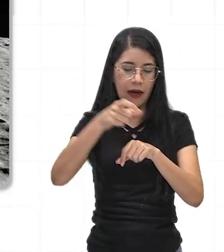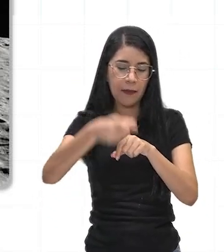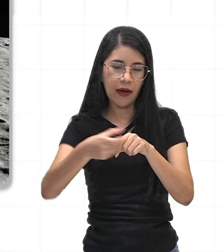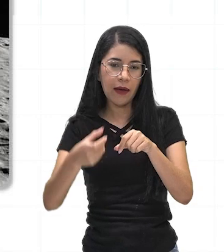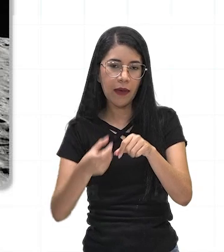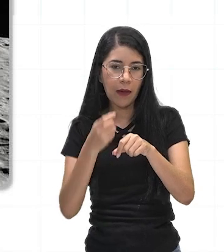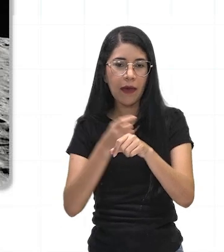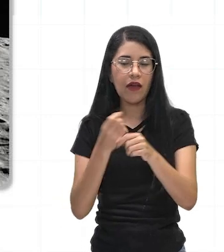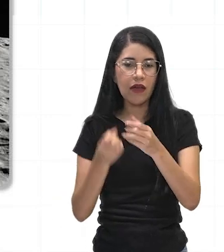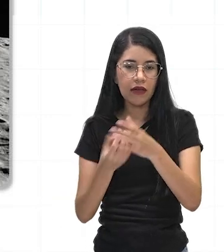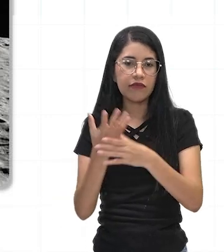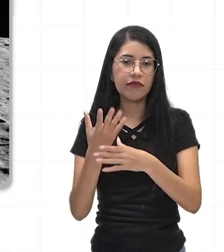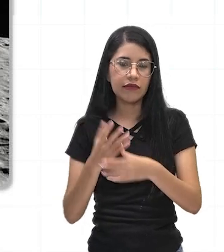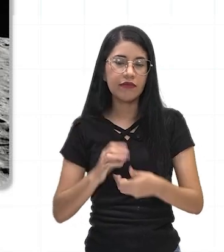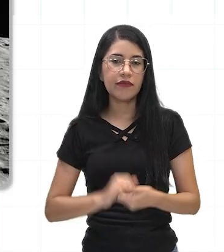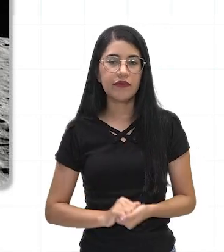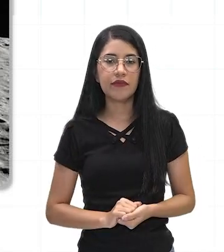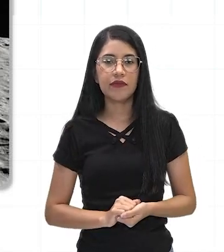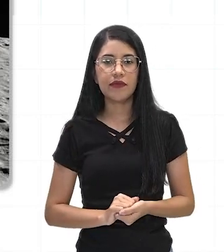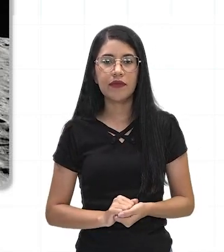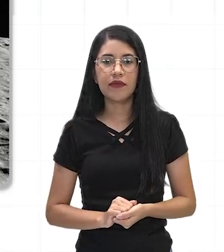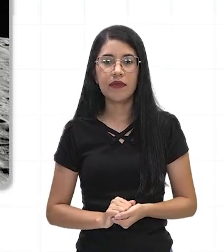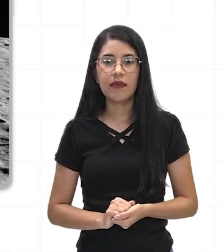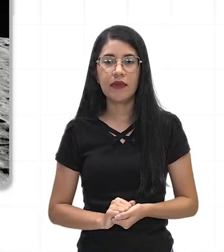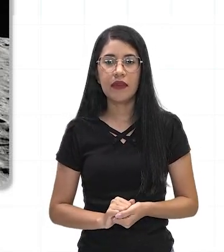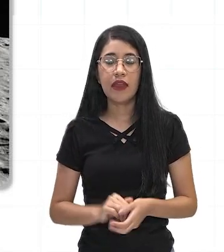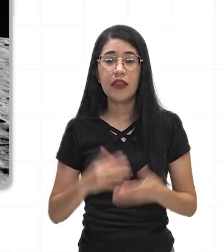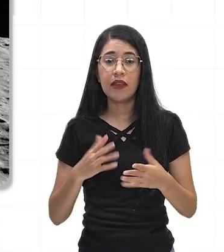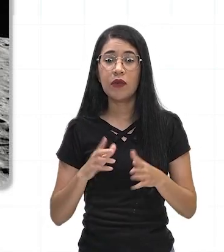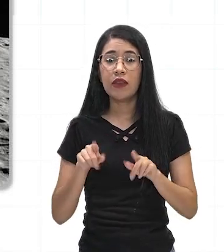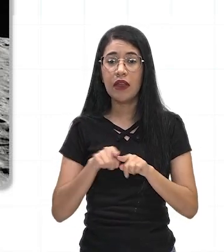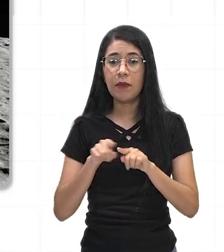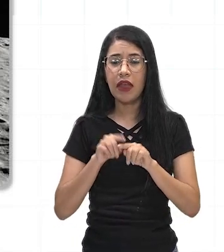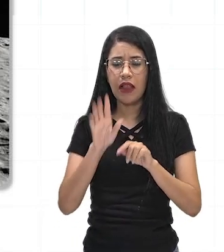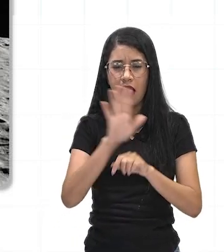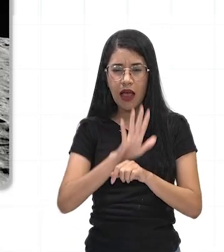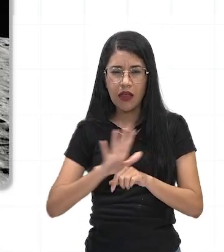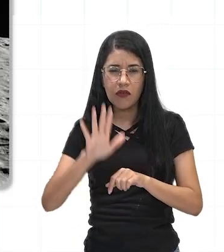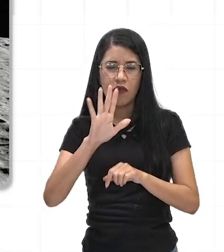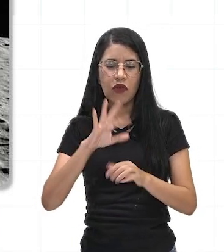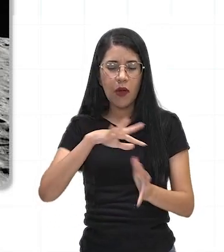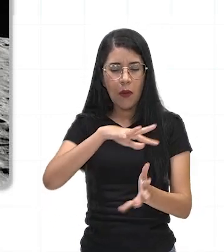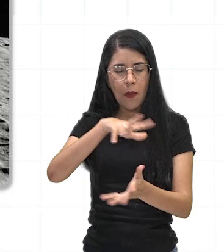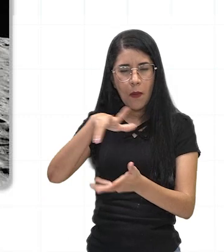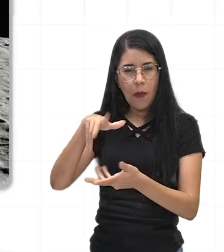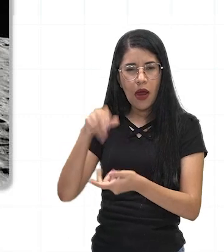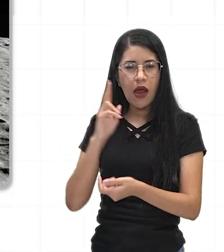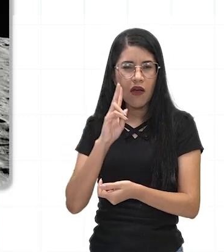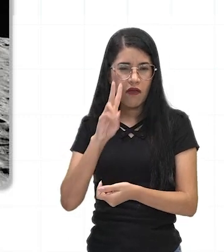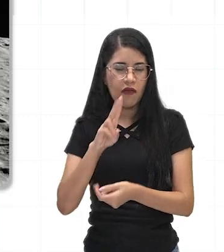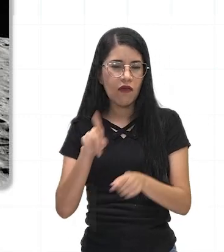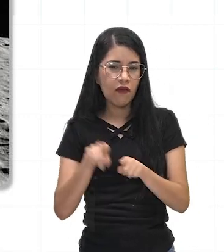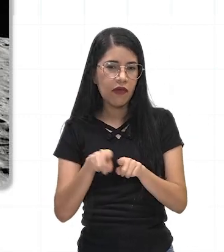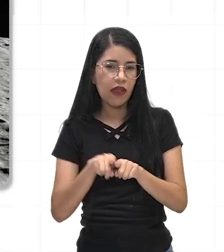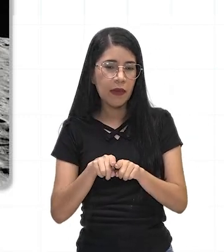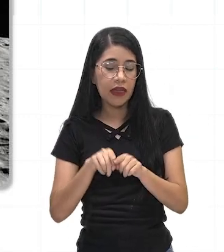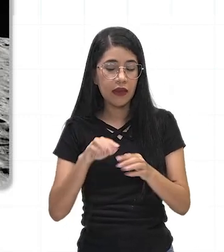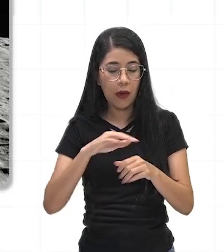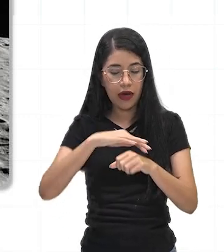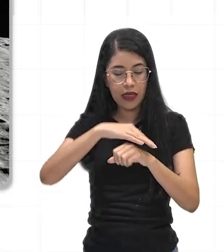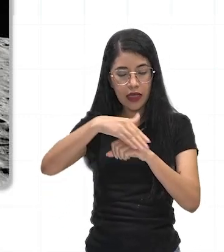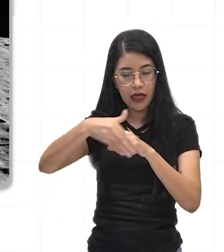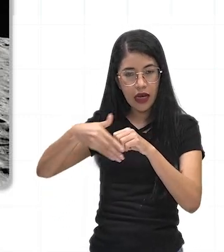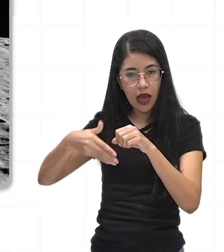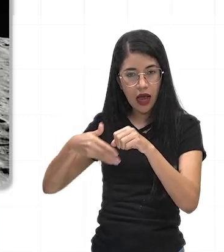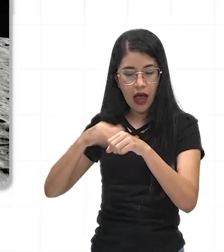crateras na superfície lunar, certo? E lá no fundo a gente tem o nosso planeta. Então a gente consegue observar aí uma parte da Lua e a gente